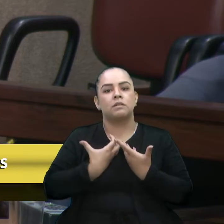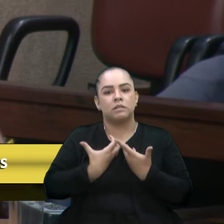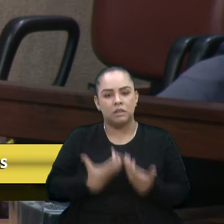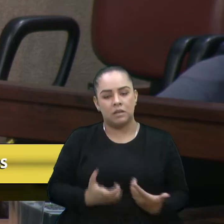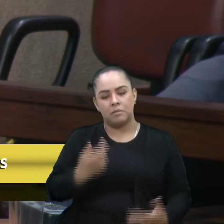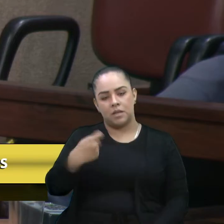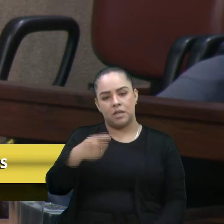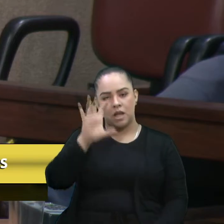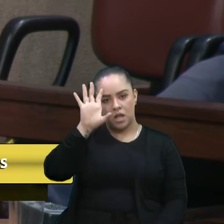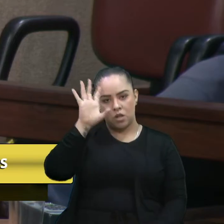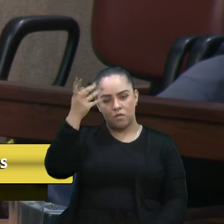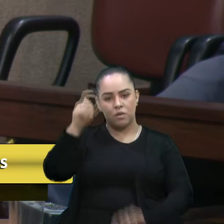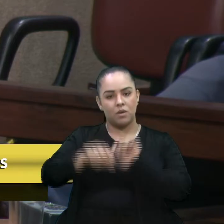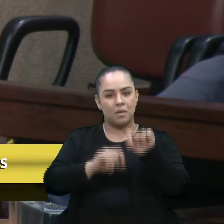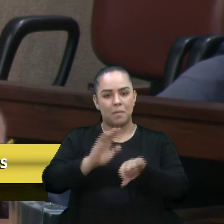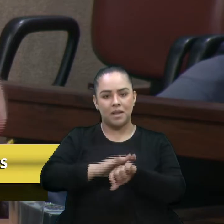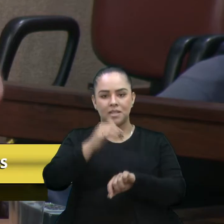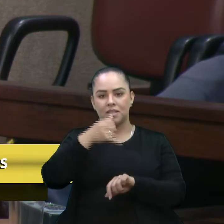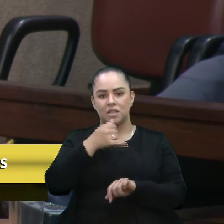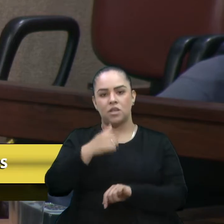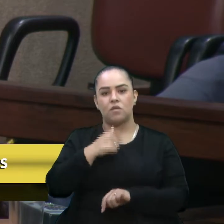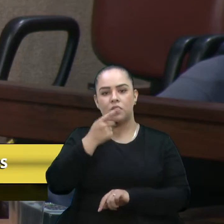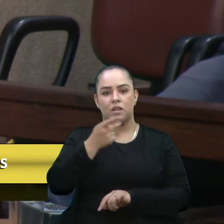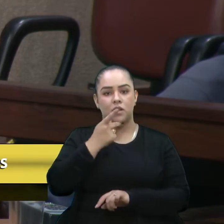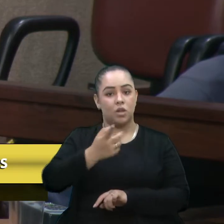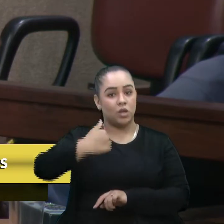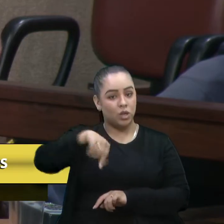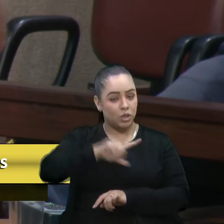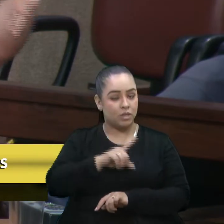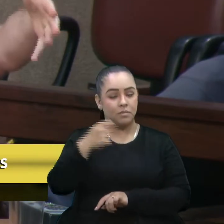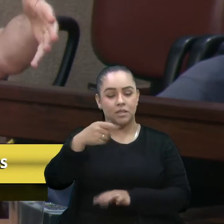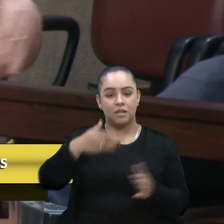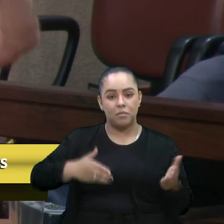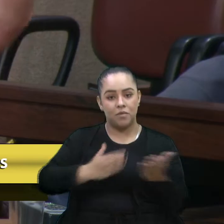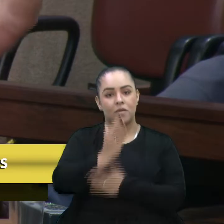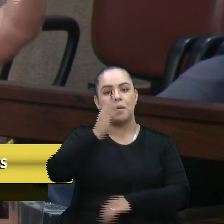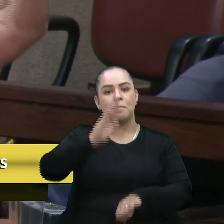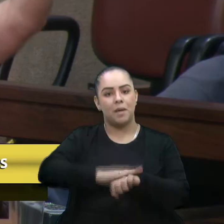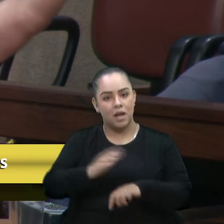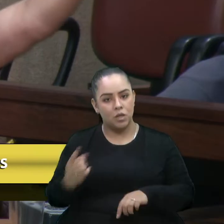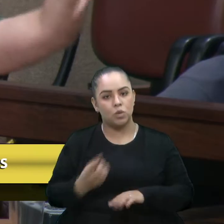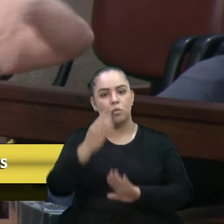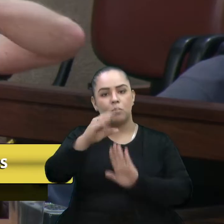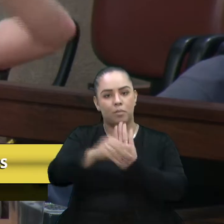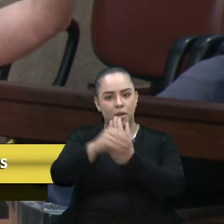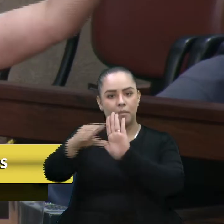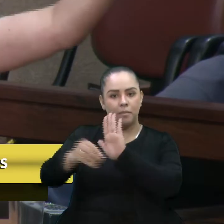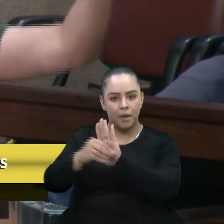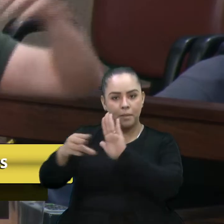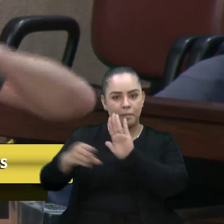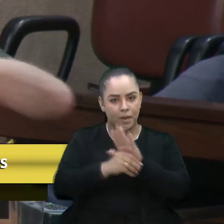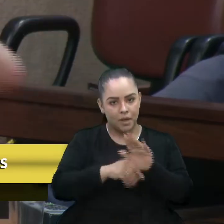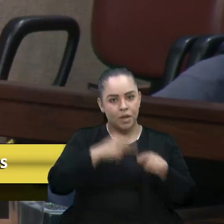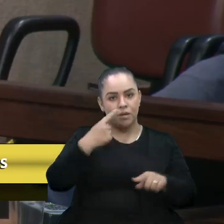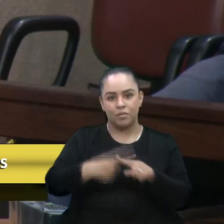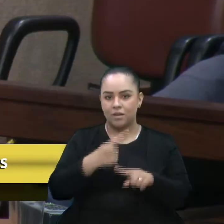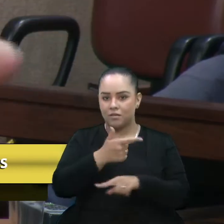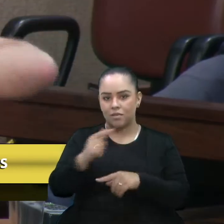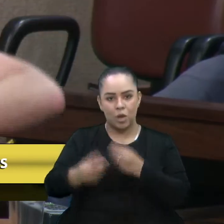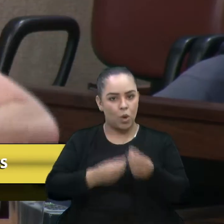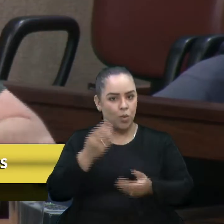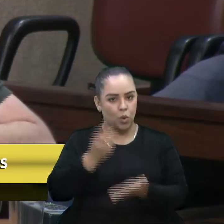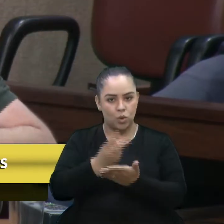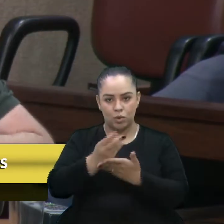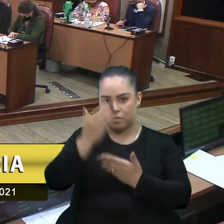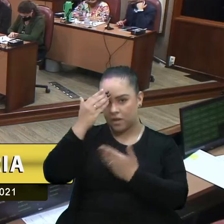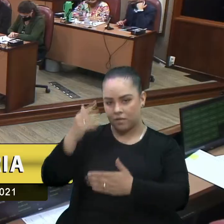situação, e o que mais me entristece foi o que eu falei. Nós vamos ter que aprovar outro aporte, porque a situação ela é insustentável. Muito obrigado,